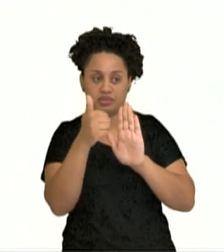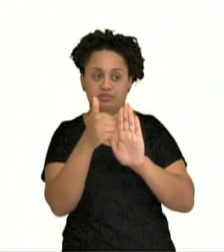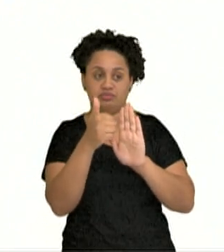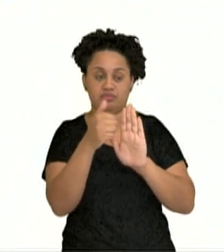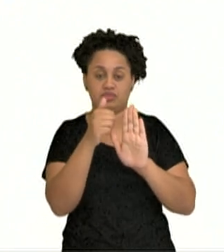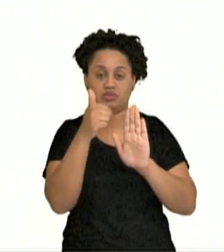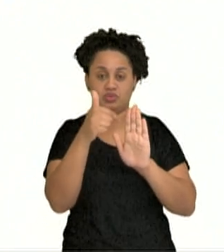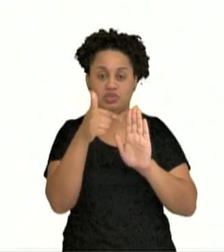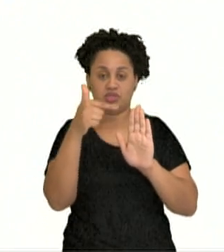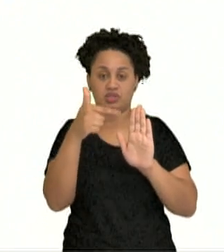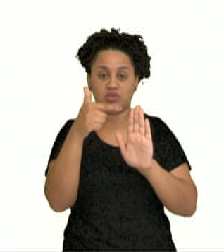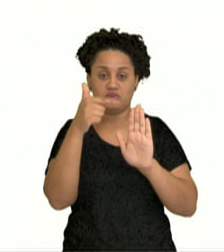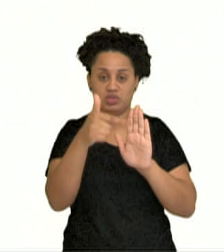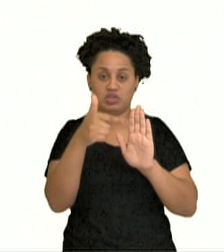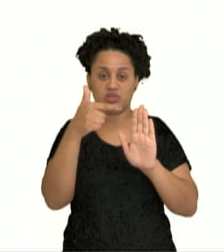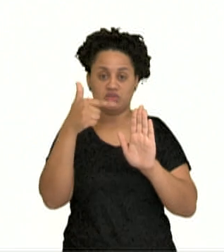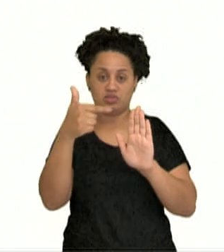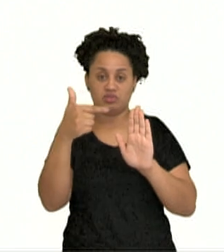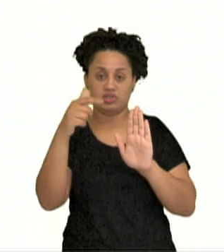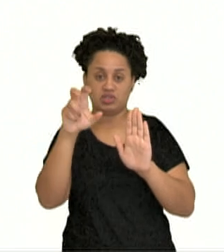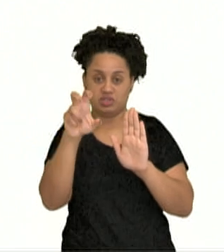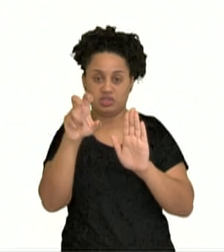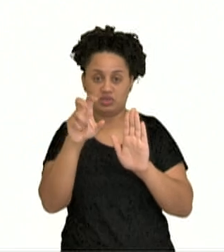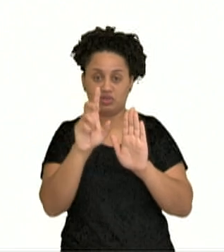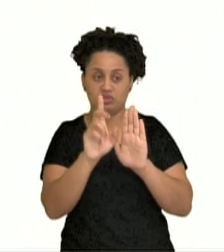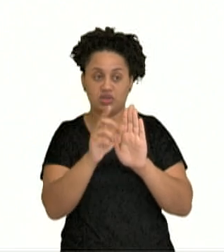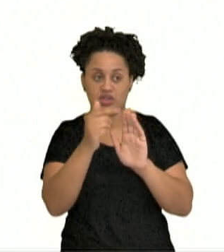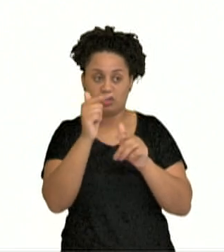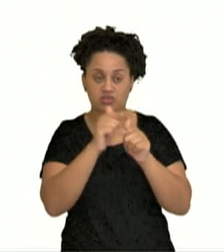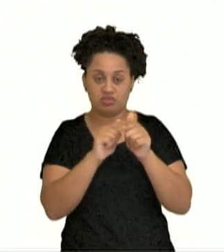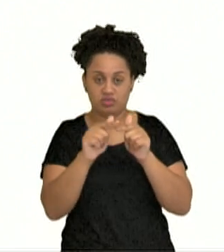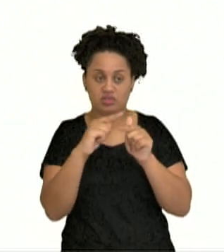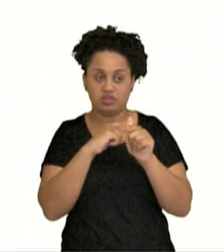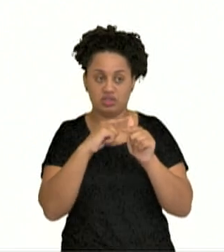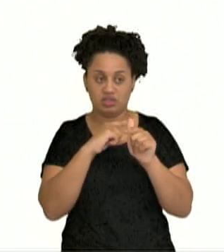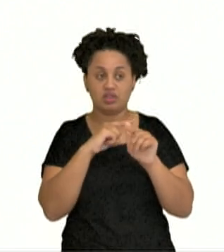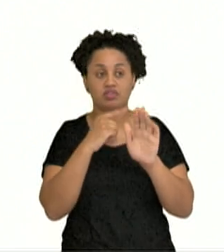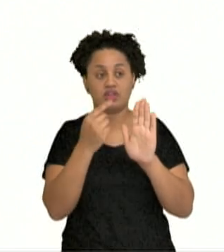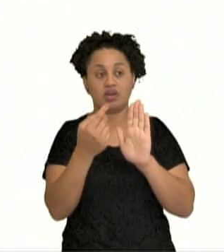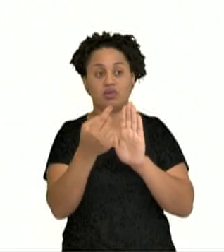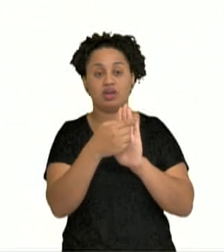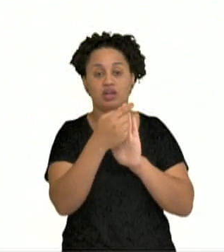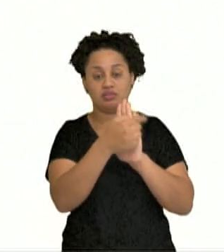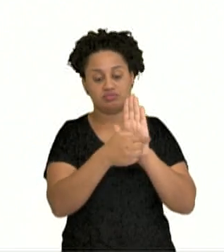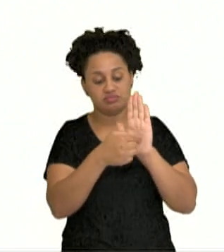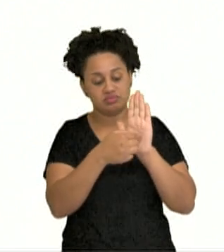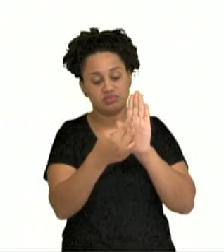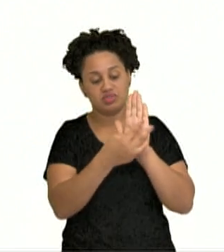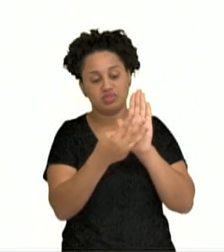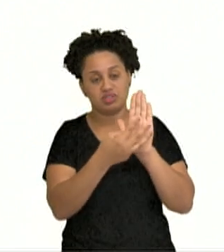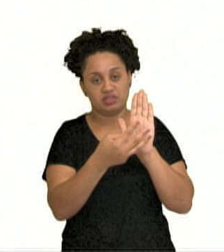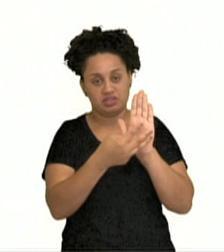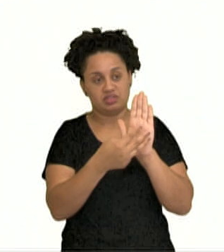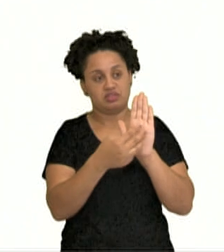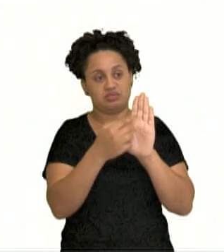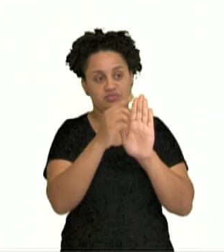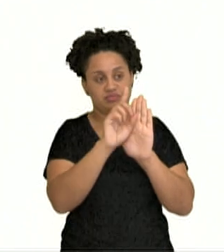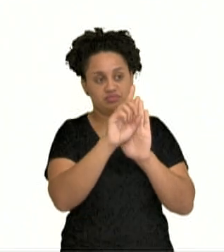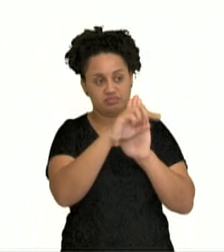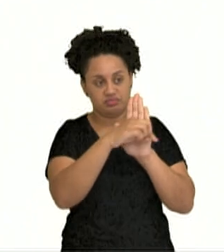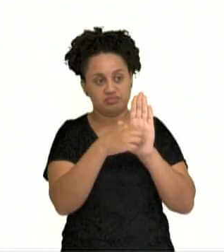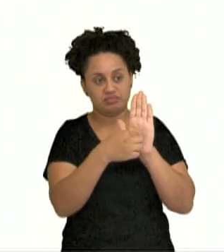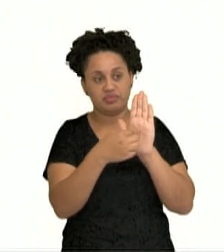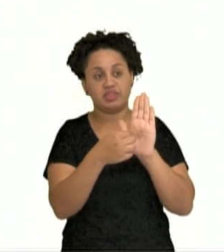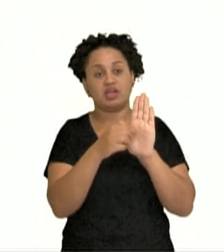dá 225 graus, que é o resto da divisão. Ele pertence ao terceiro quadrante. Lá no terceiro quadrante,